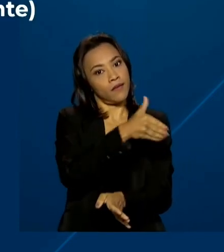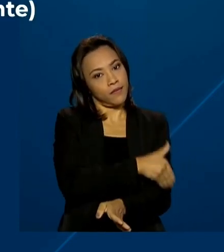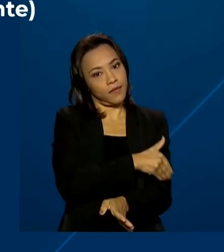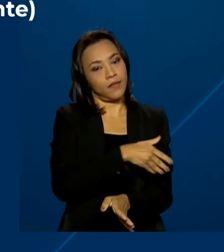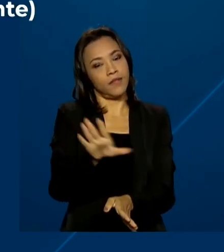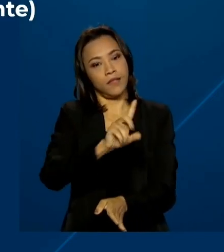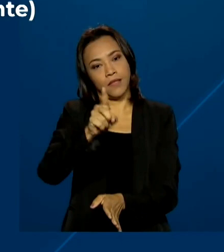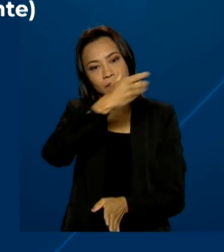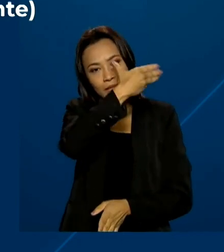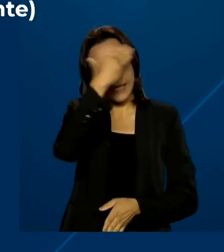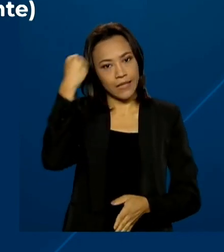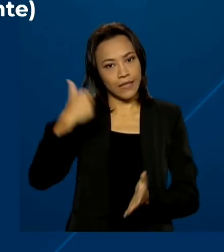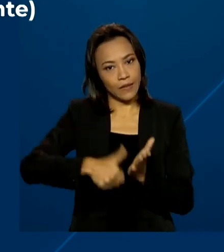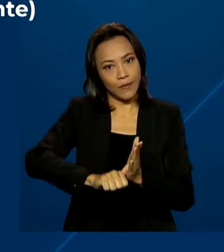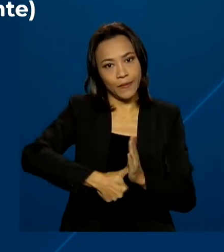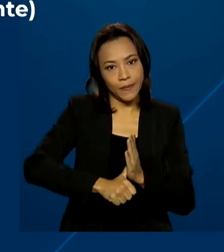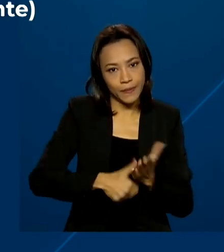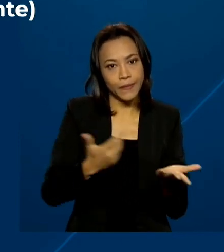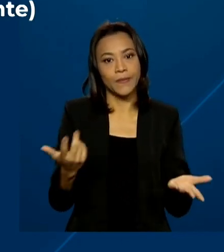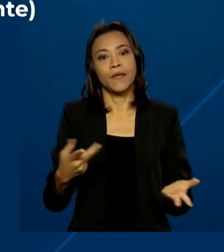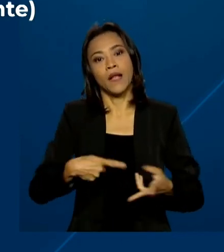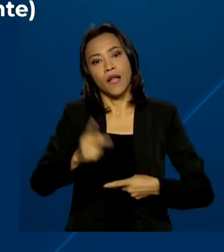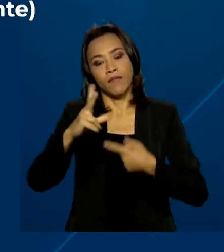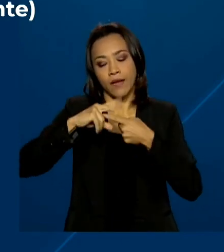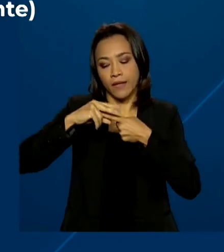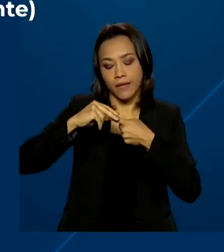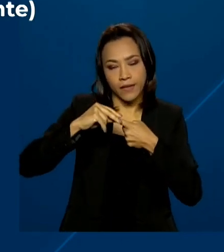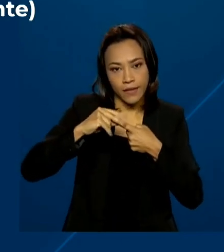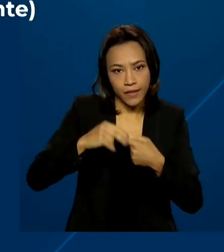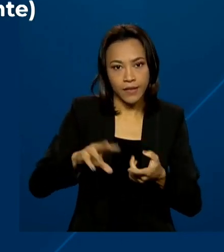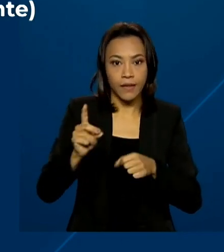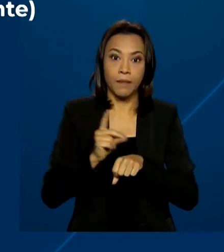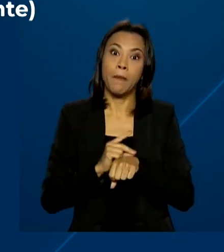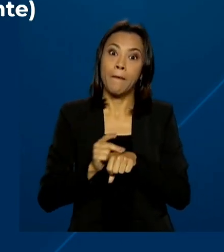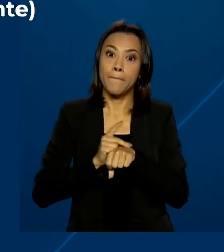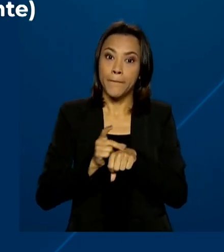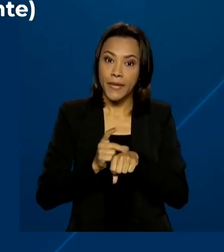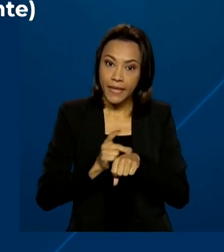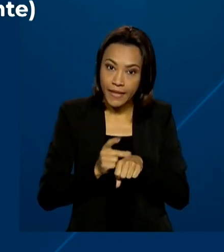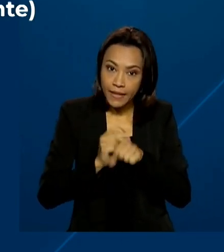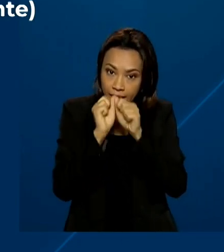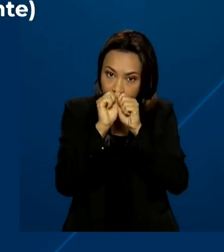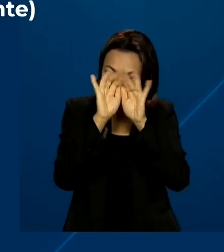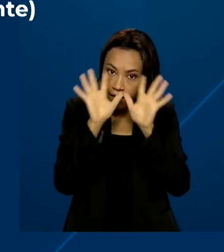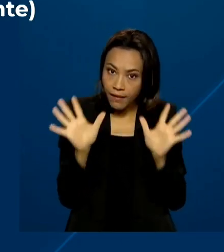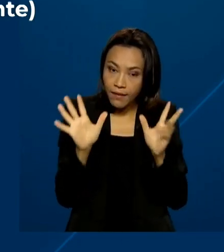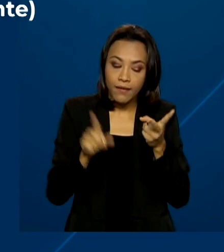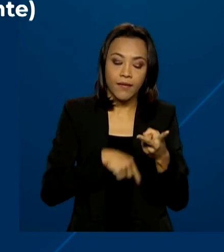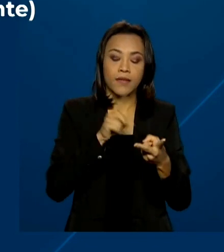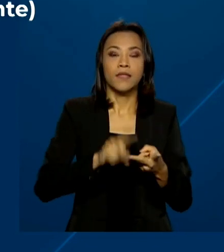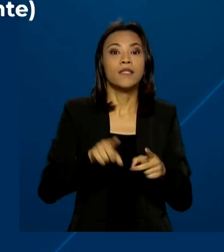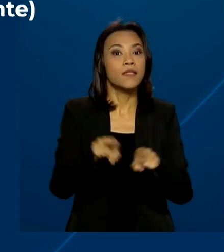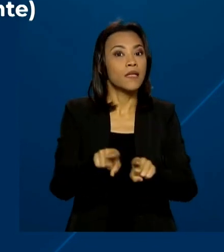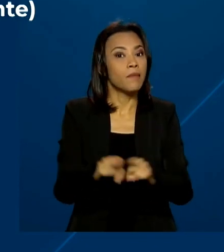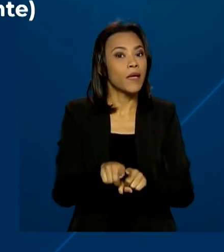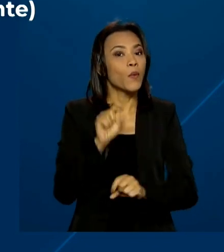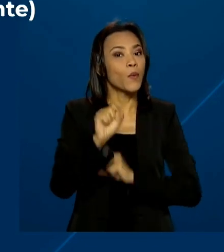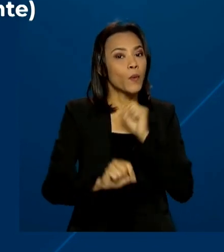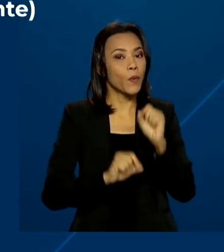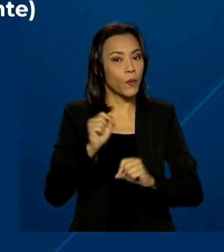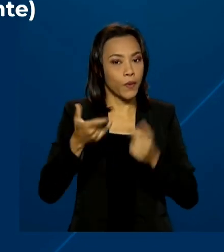nada de esquecer os documentos pessoais levar caneta esferográfica preta de material transparente e manter a